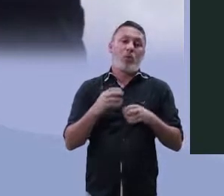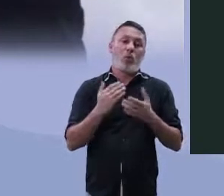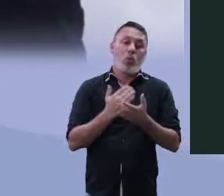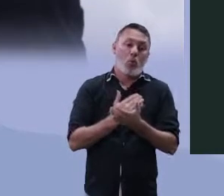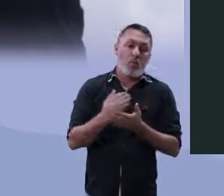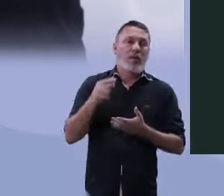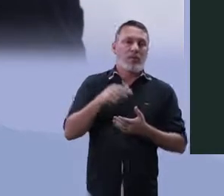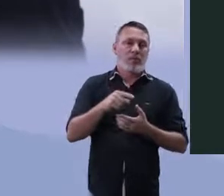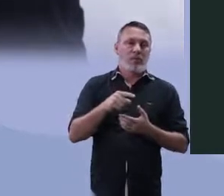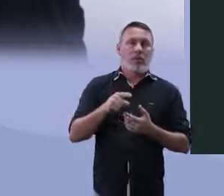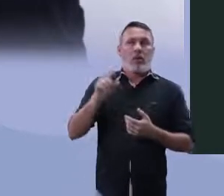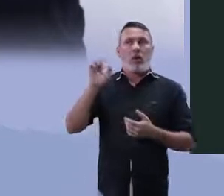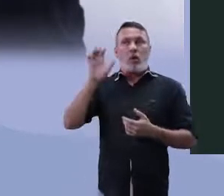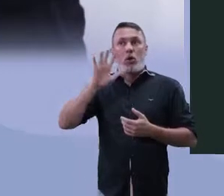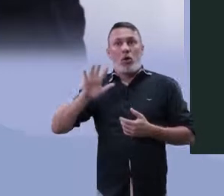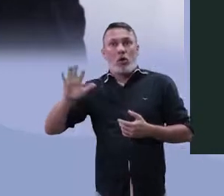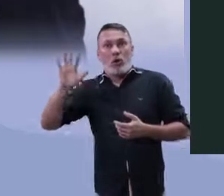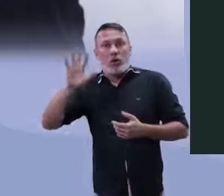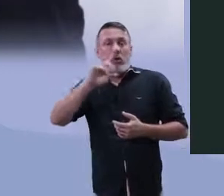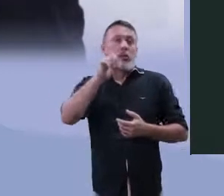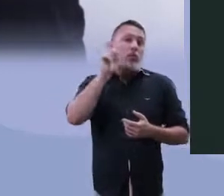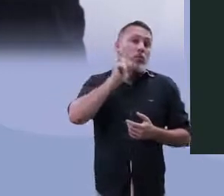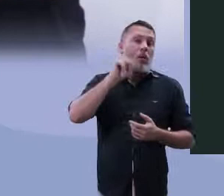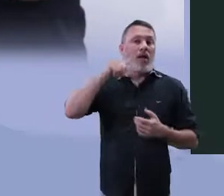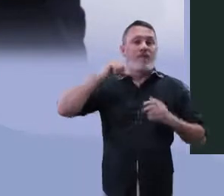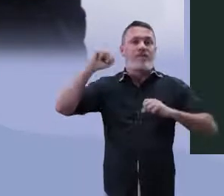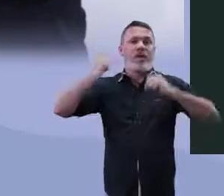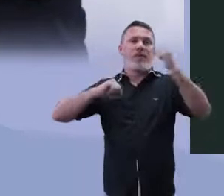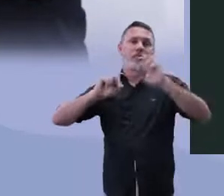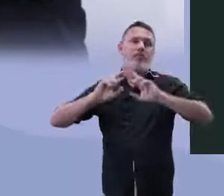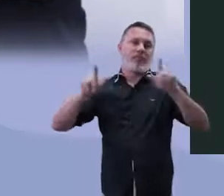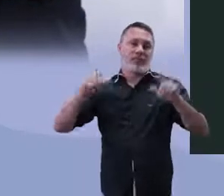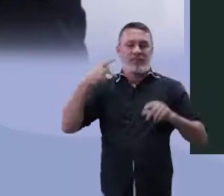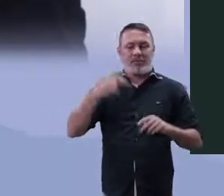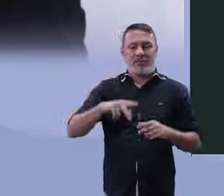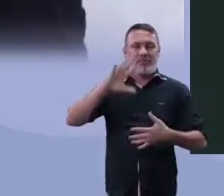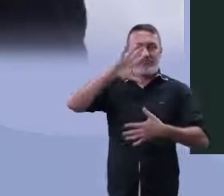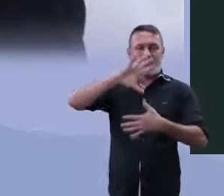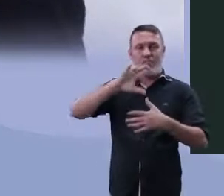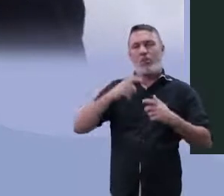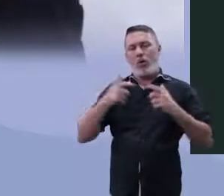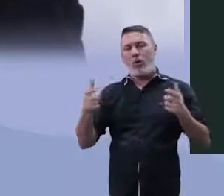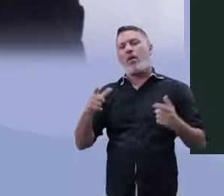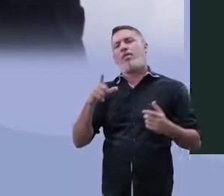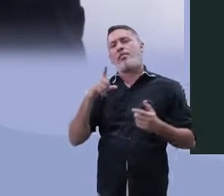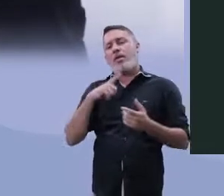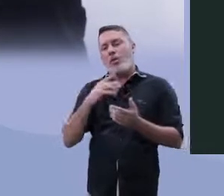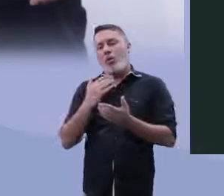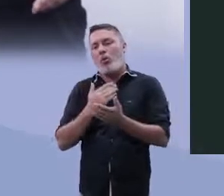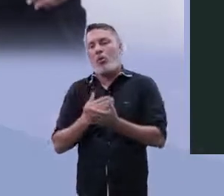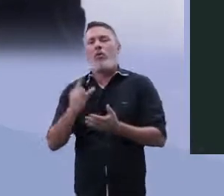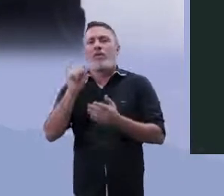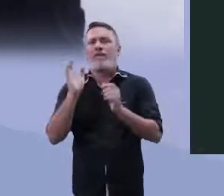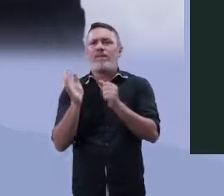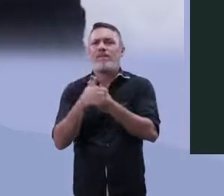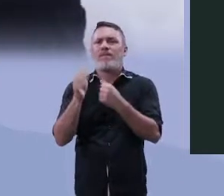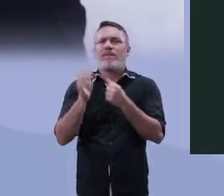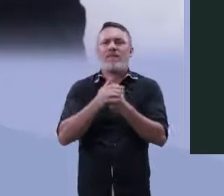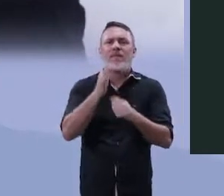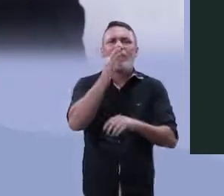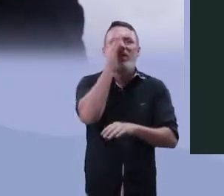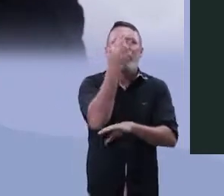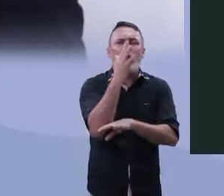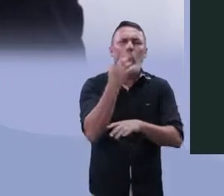Então, isso vai ser o elemento identificador desses movimentos. E aí nós temos ali as guerrilhas, que vão